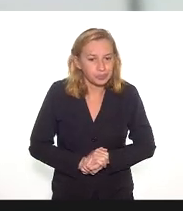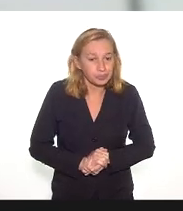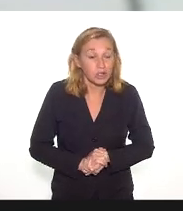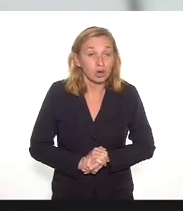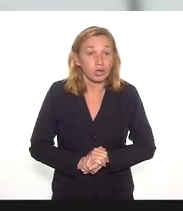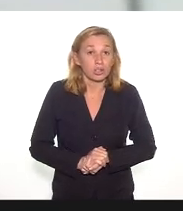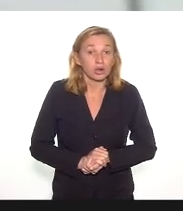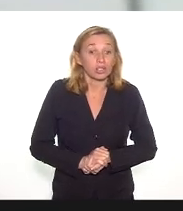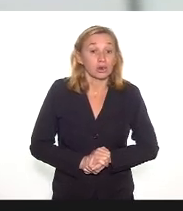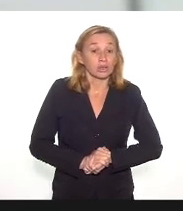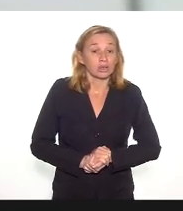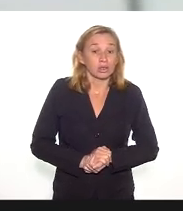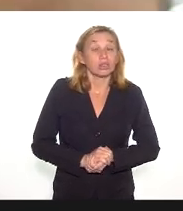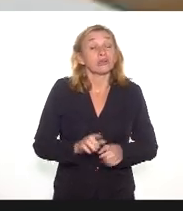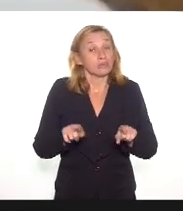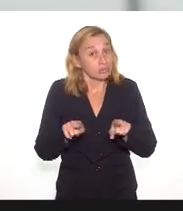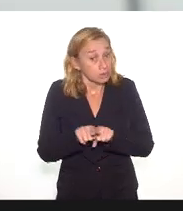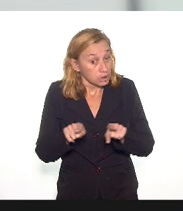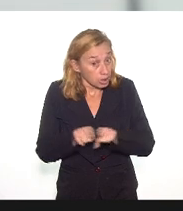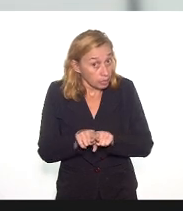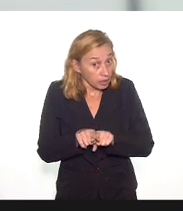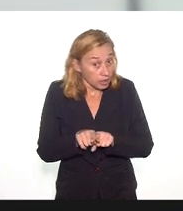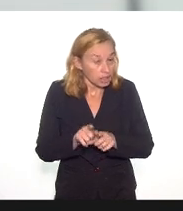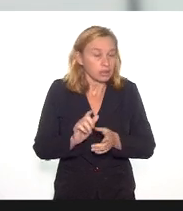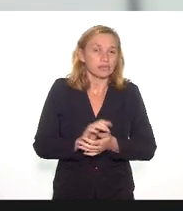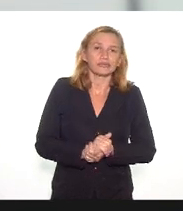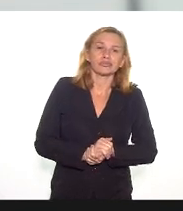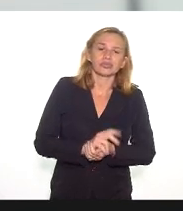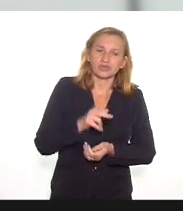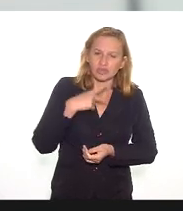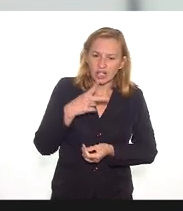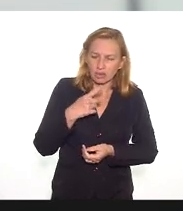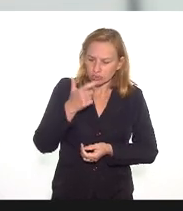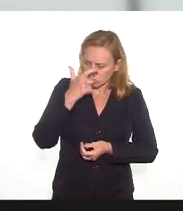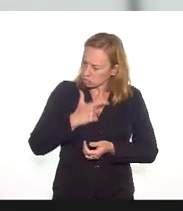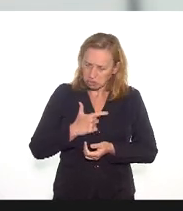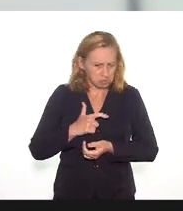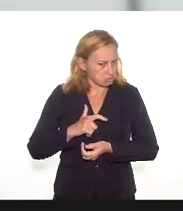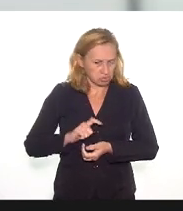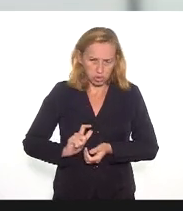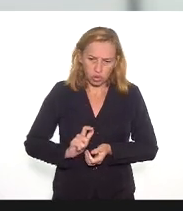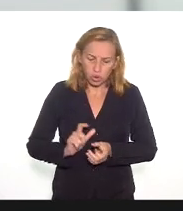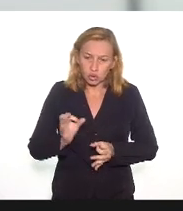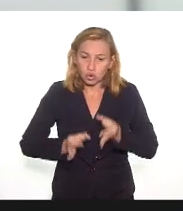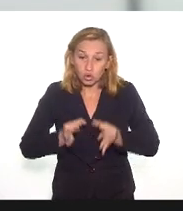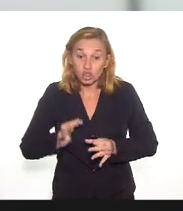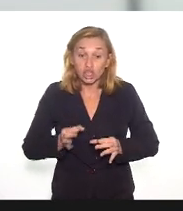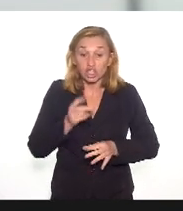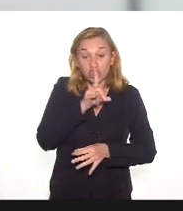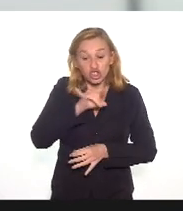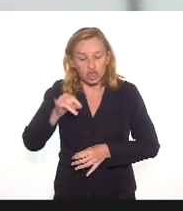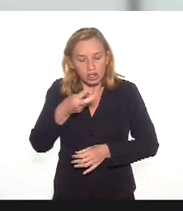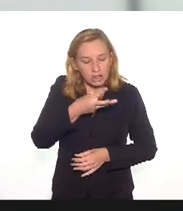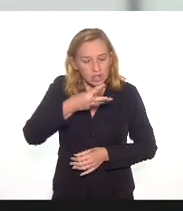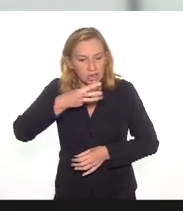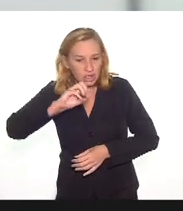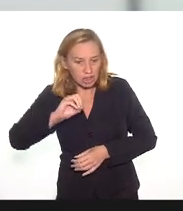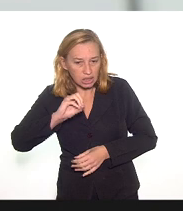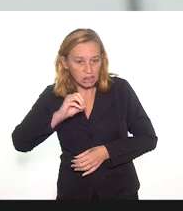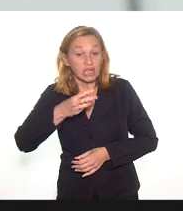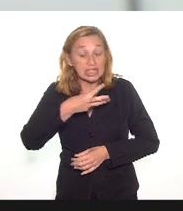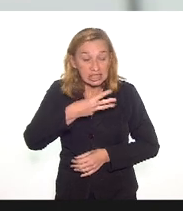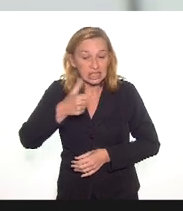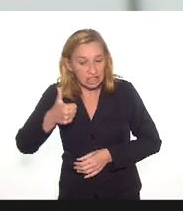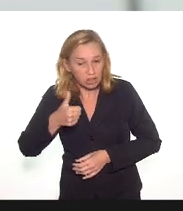por via de consequência, também considero, sem ser um jurista, que no dia 31 de maio acaba